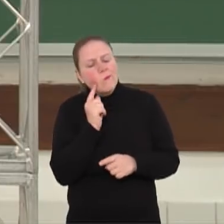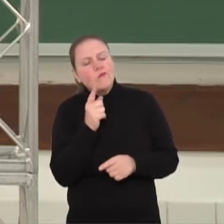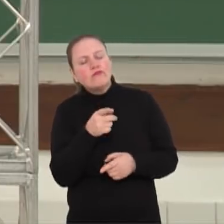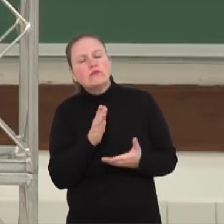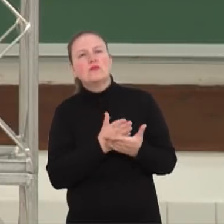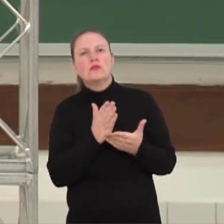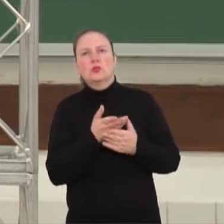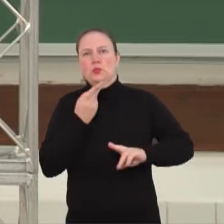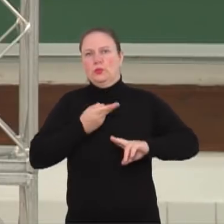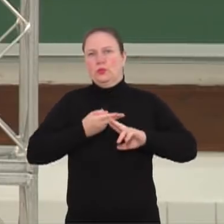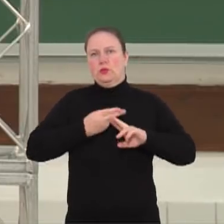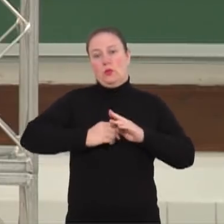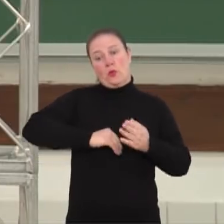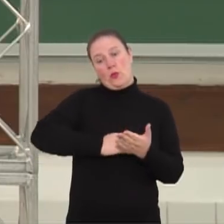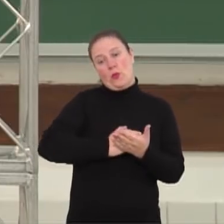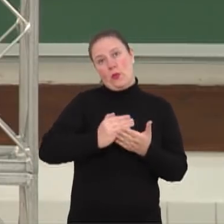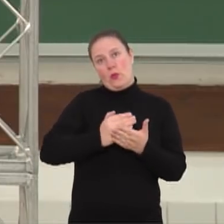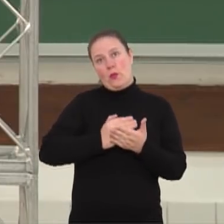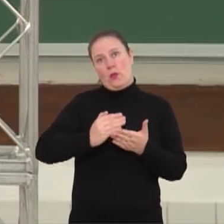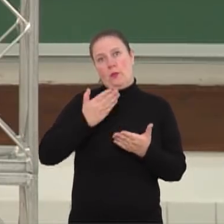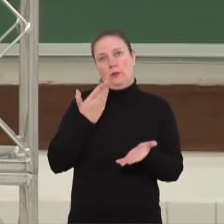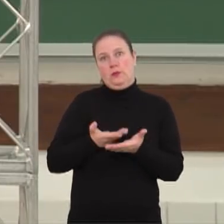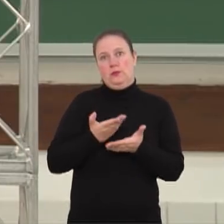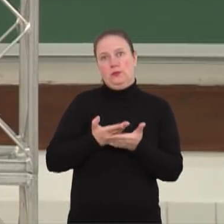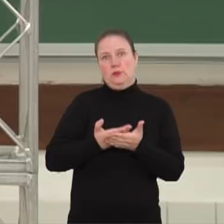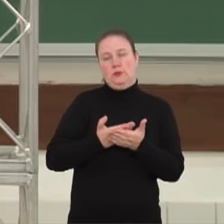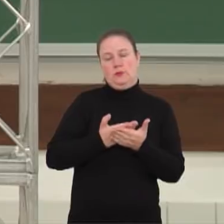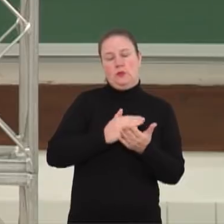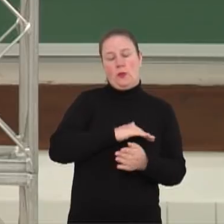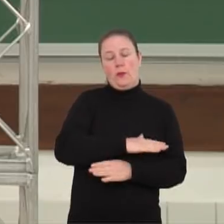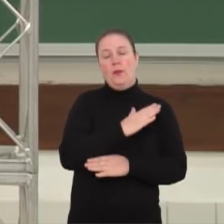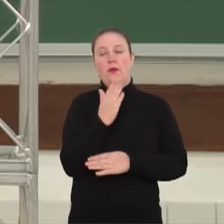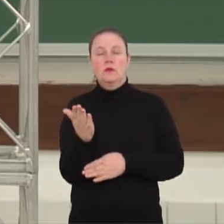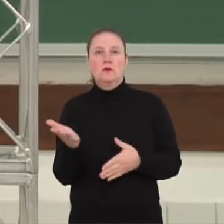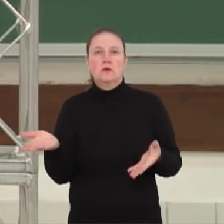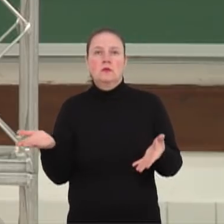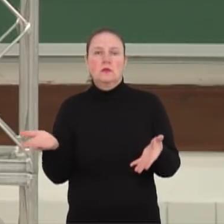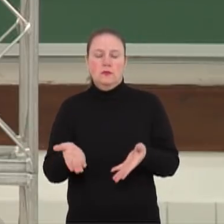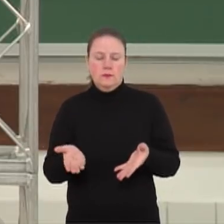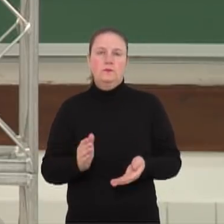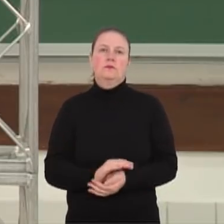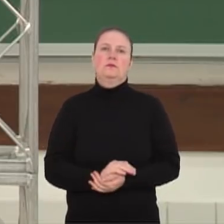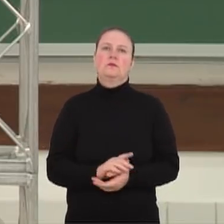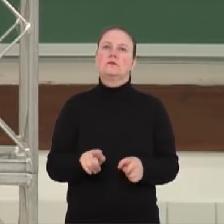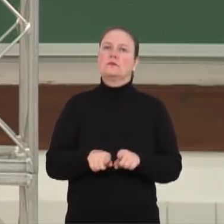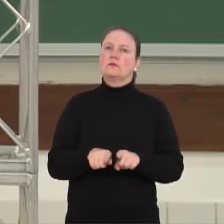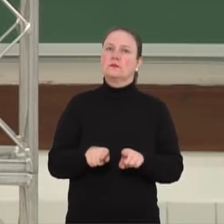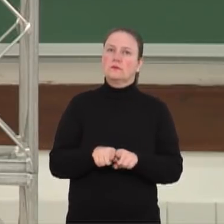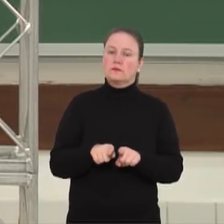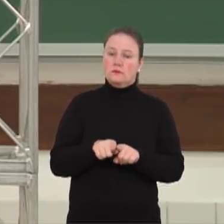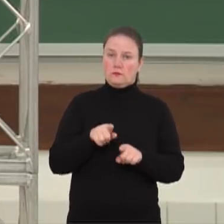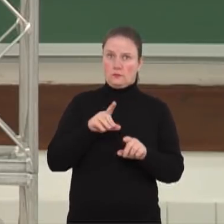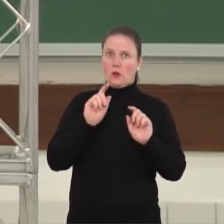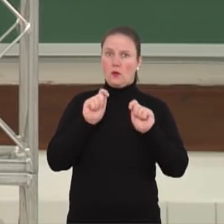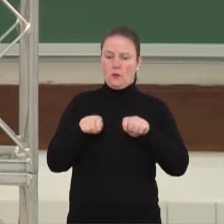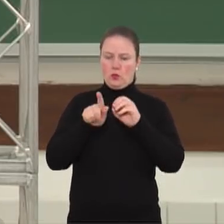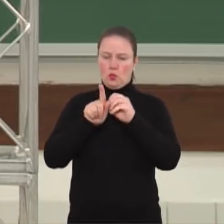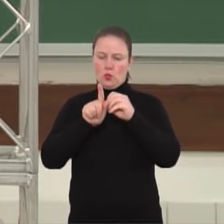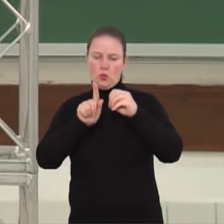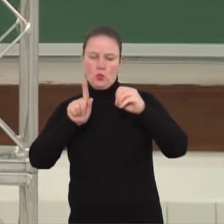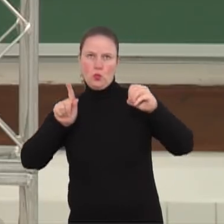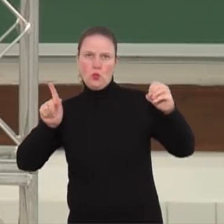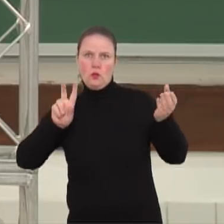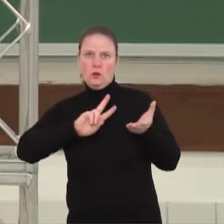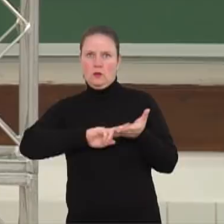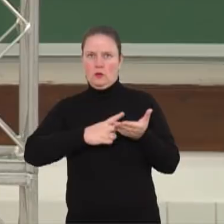utilizando desde o início das nossas aulas. Pega o teu dicionário e você pode também usar o Google Tradutor, né? Que você em sala de aula não